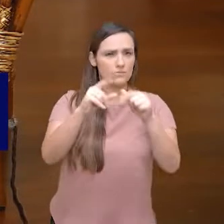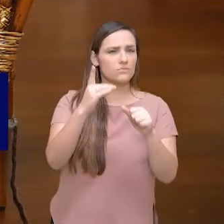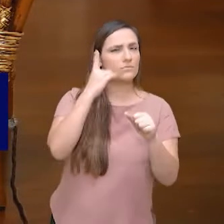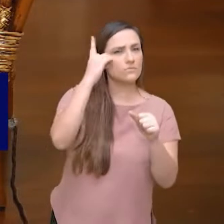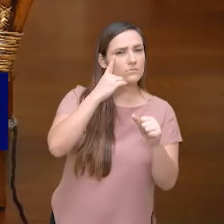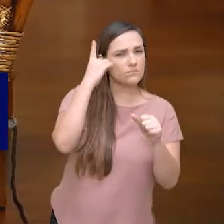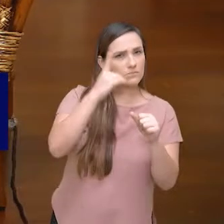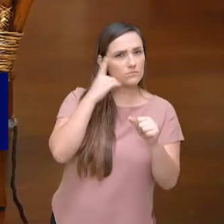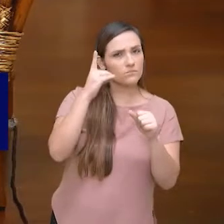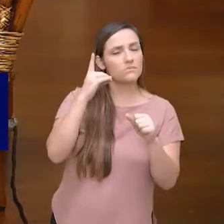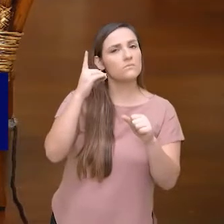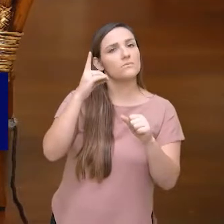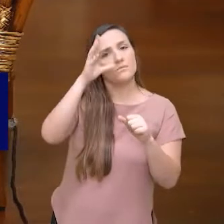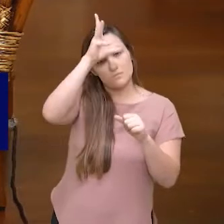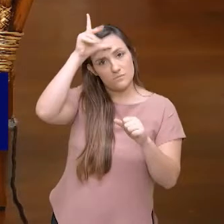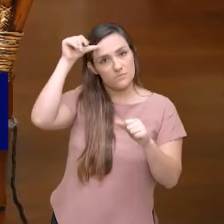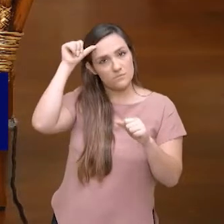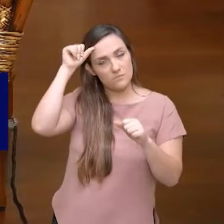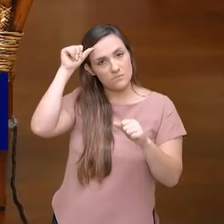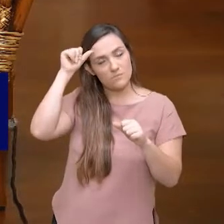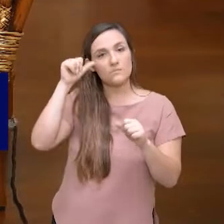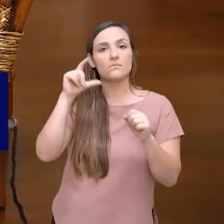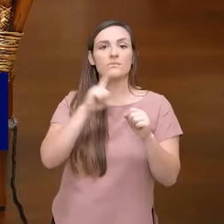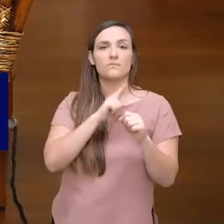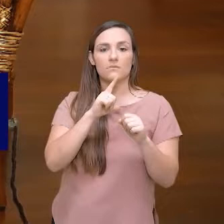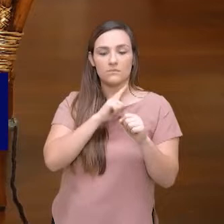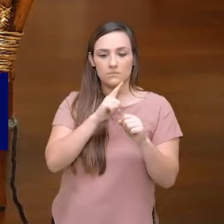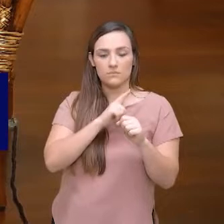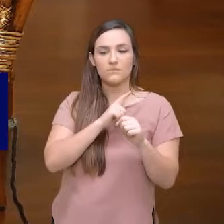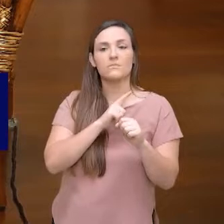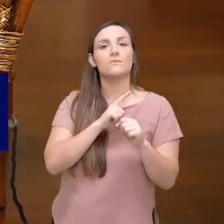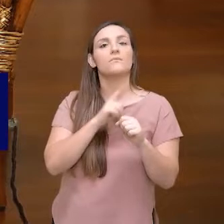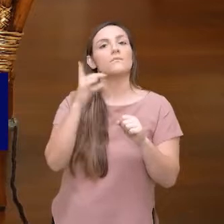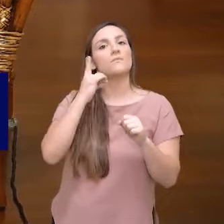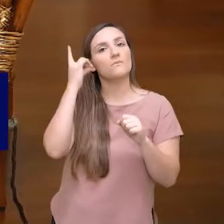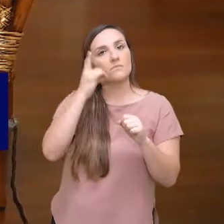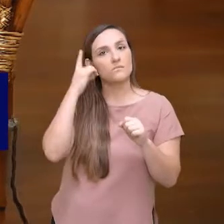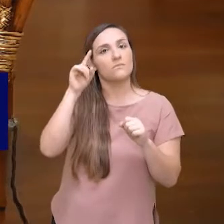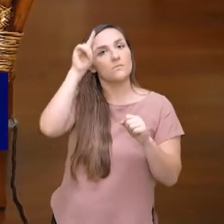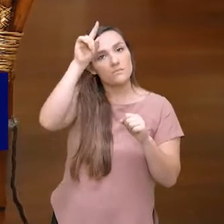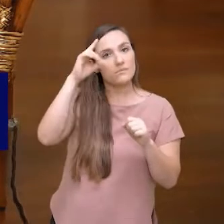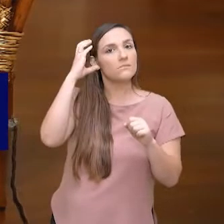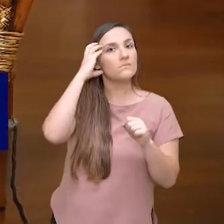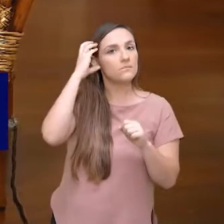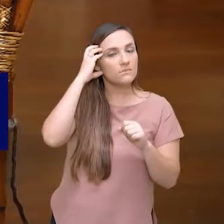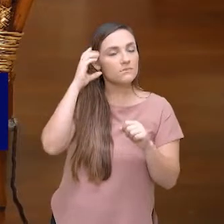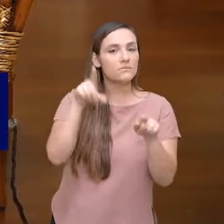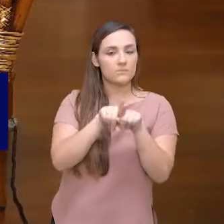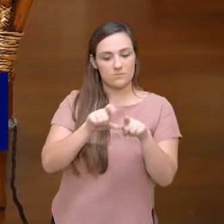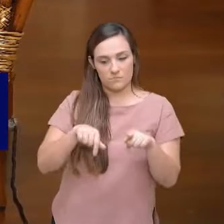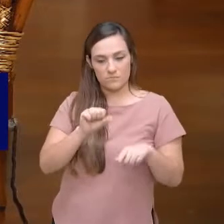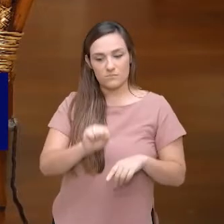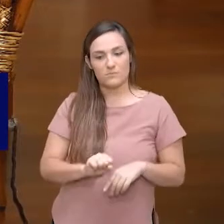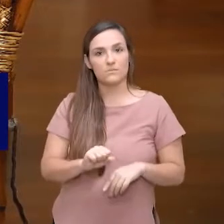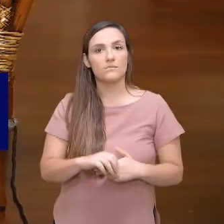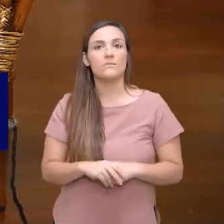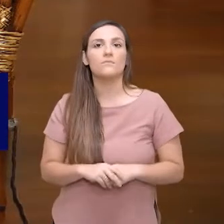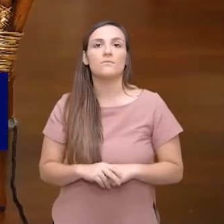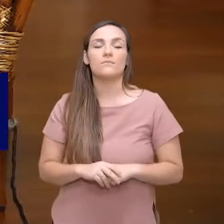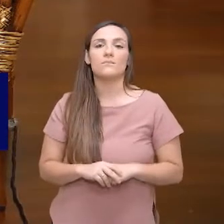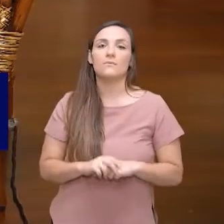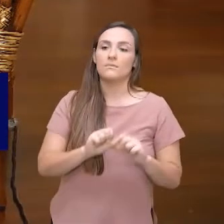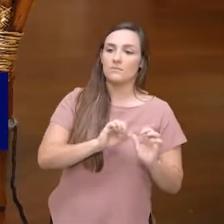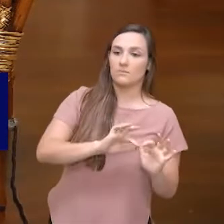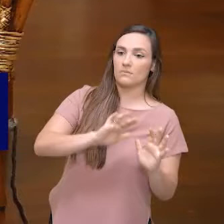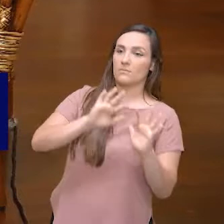Grosso. Então fomos os cuiabanos e o sul-mato-grossense. Lá, o ministro